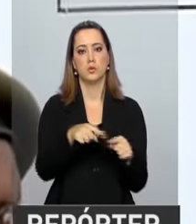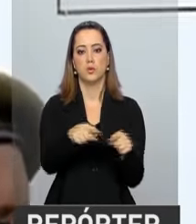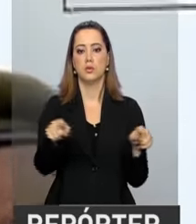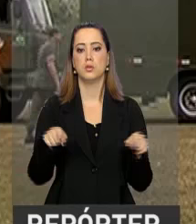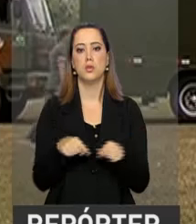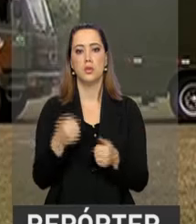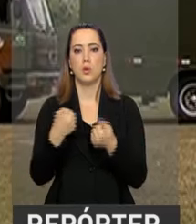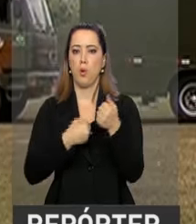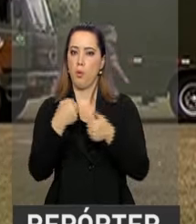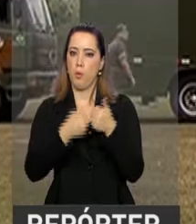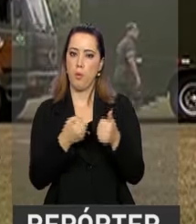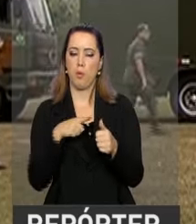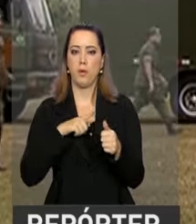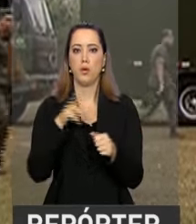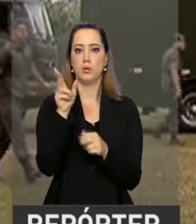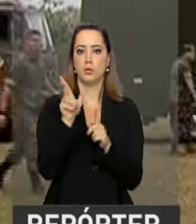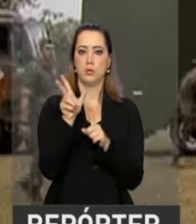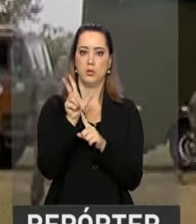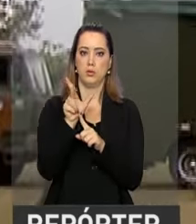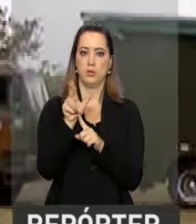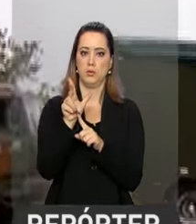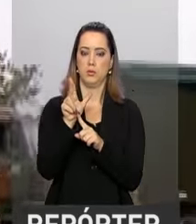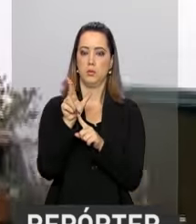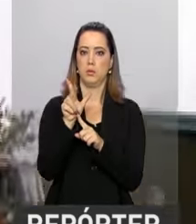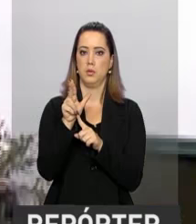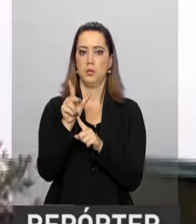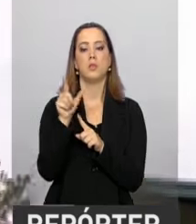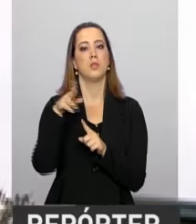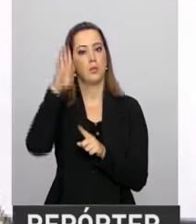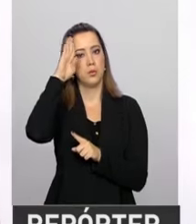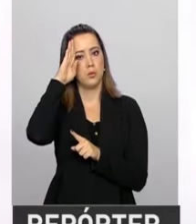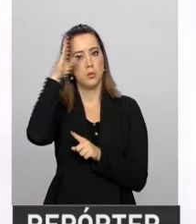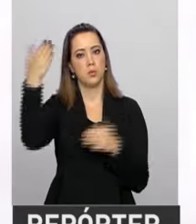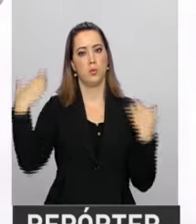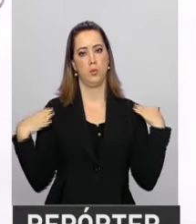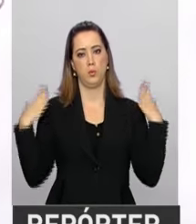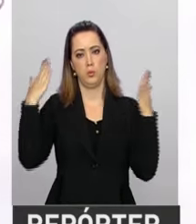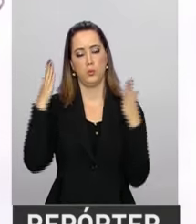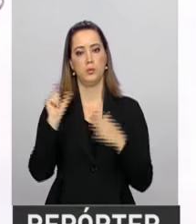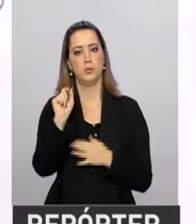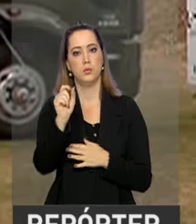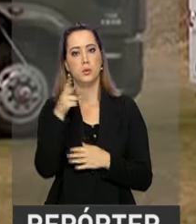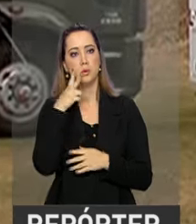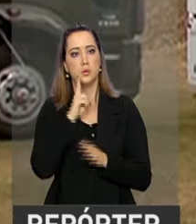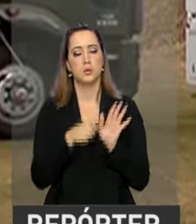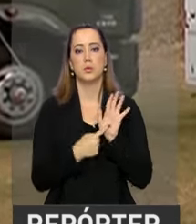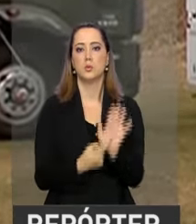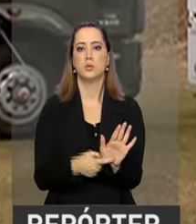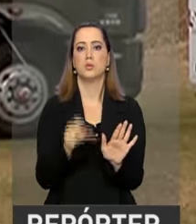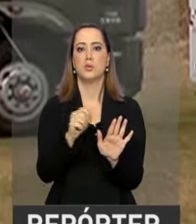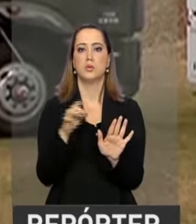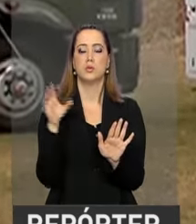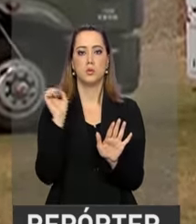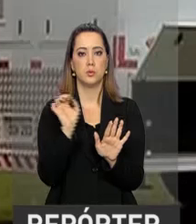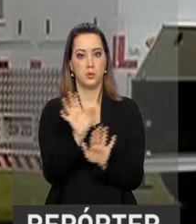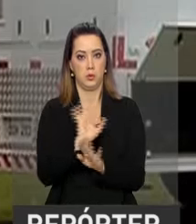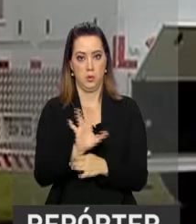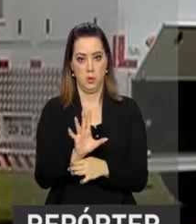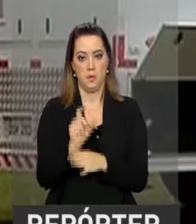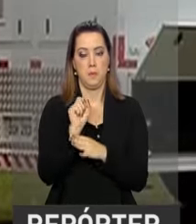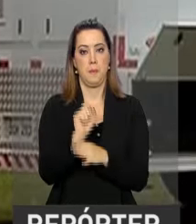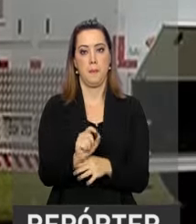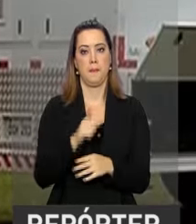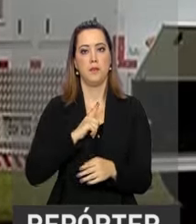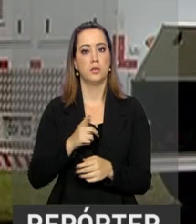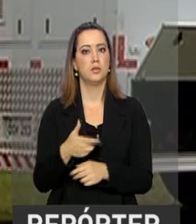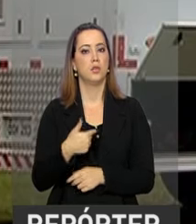controle móveis, que utilizam antenas de satélite militar para transmitir imagens, áudio e dados. As viaturas custaram